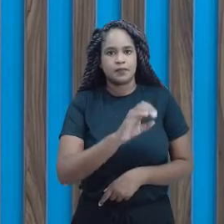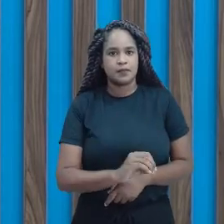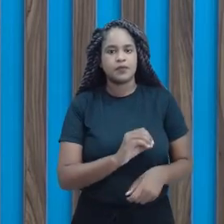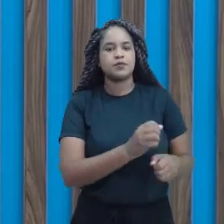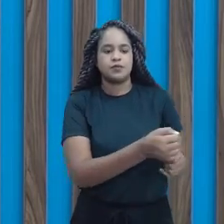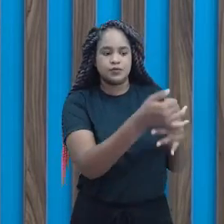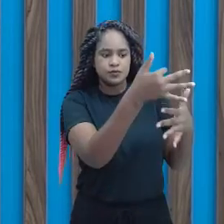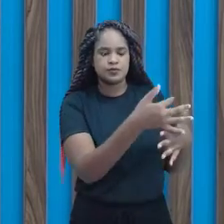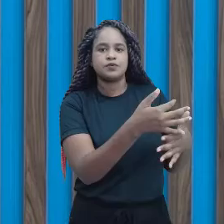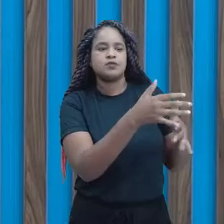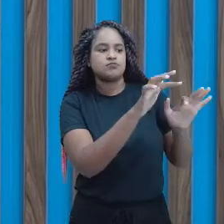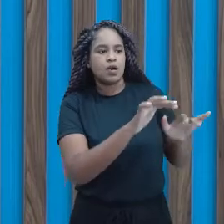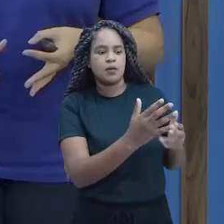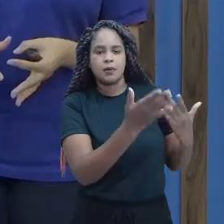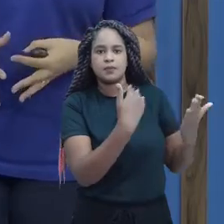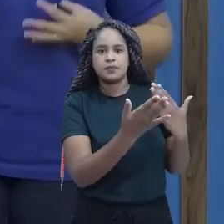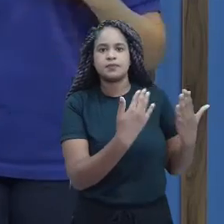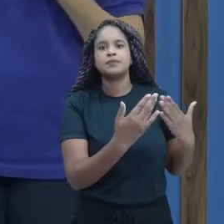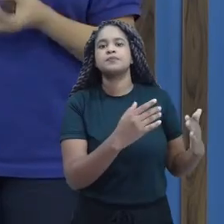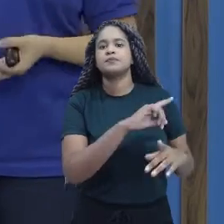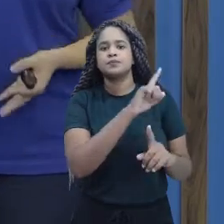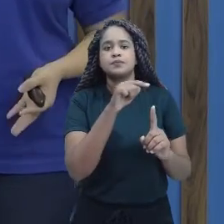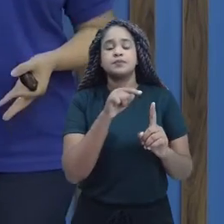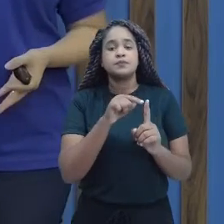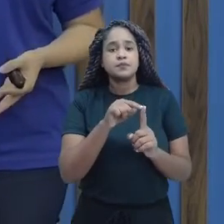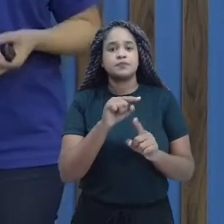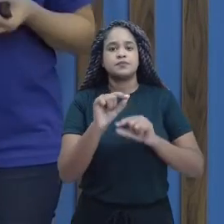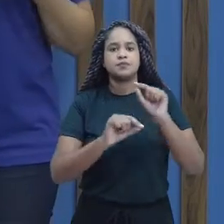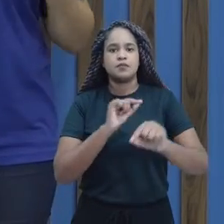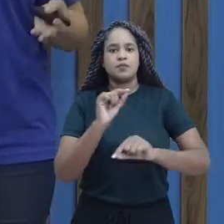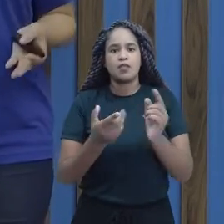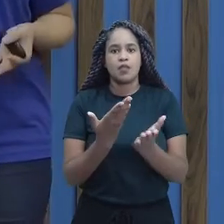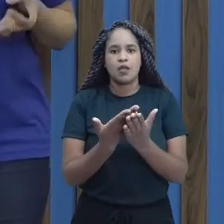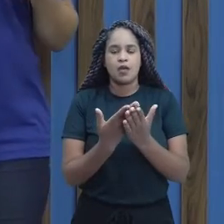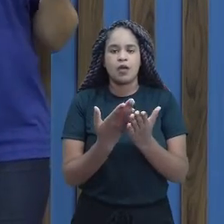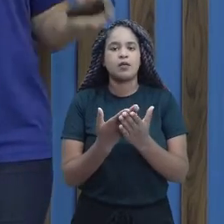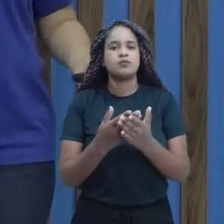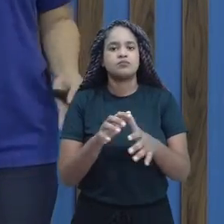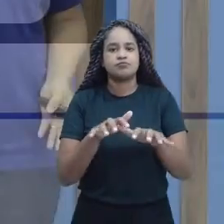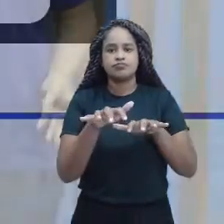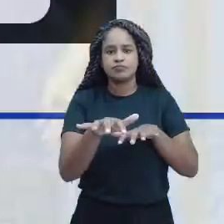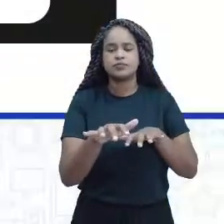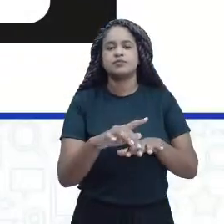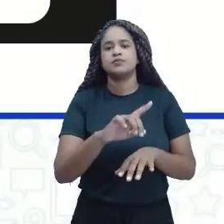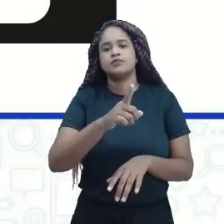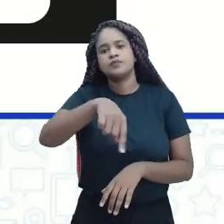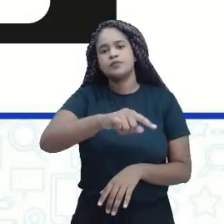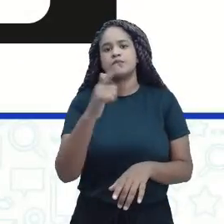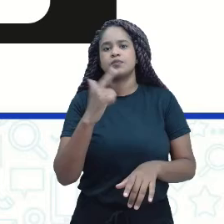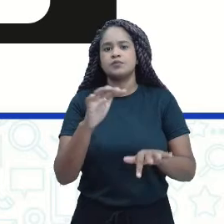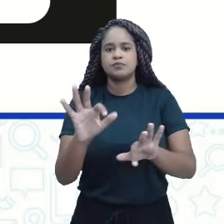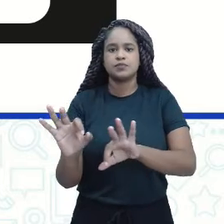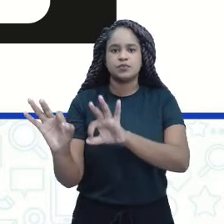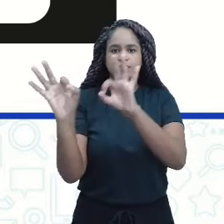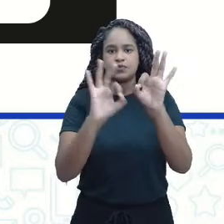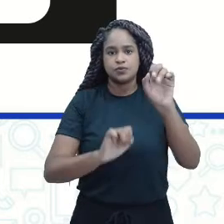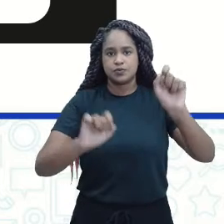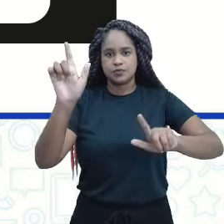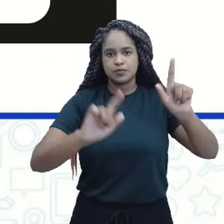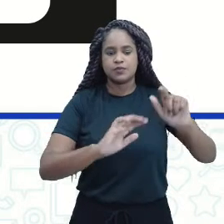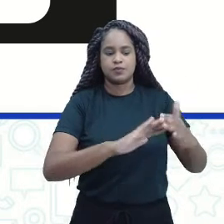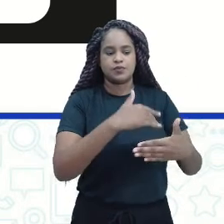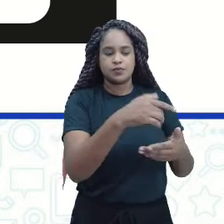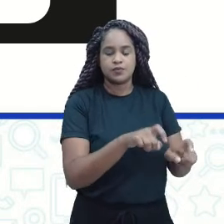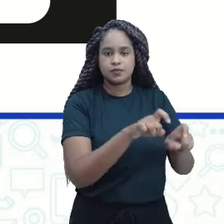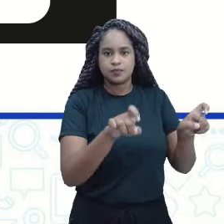certo? Trazendo essa ideia, né, da aula digital que você pode acompanhar pela TV nesse momento, pelo computador, pelo